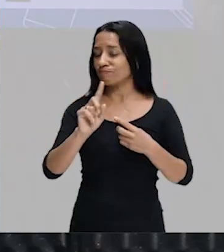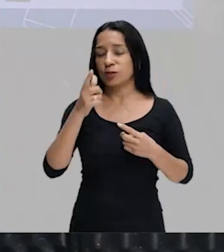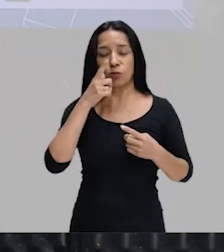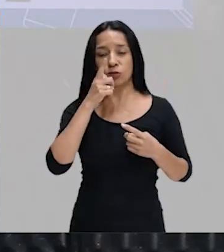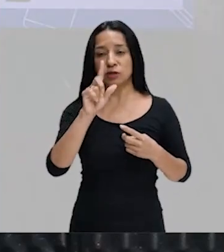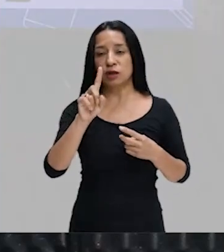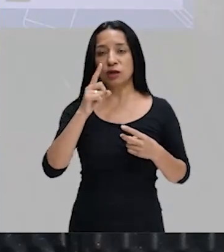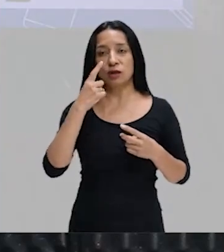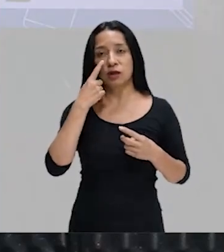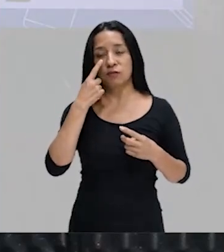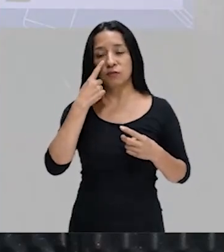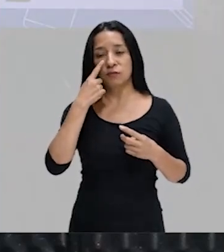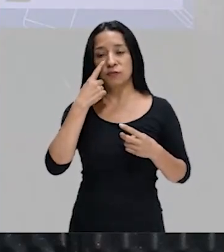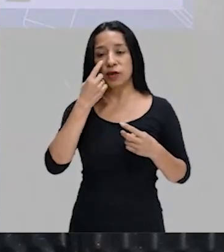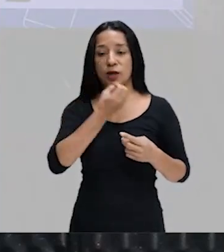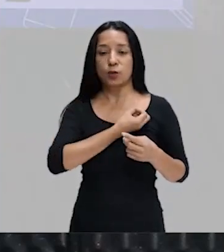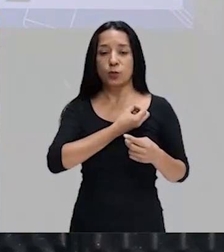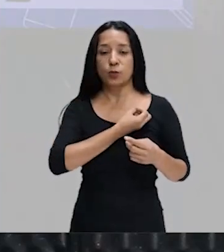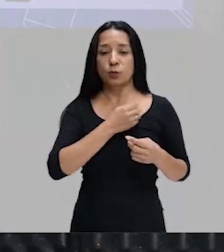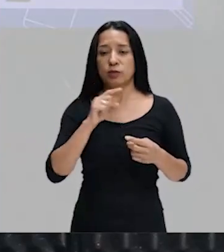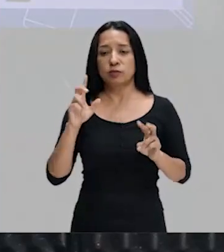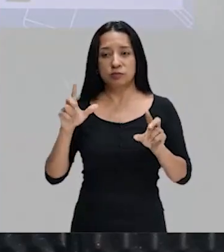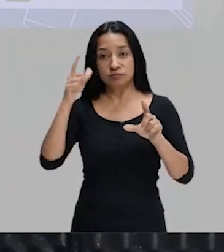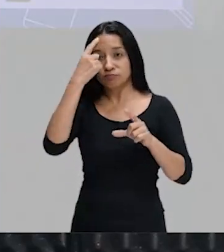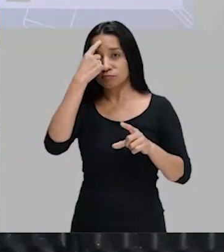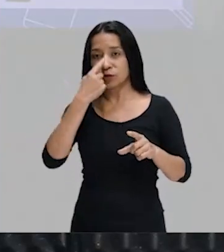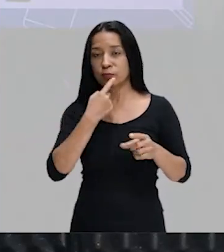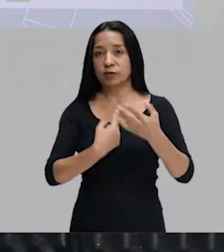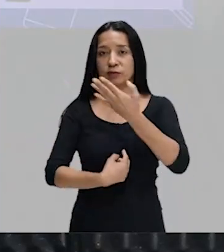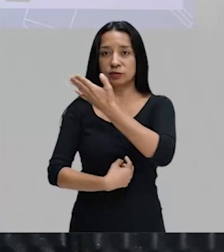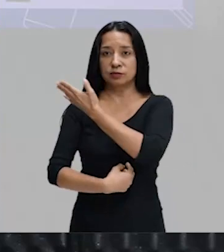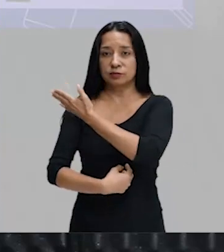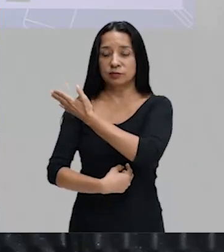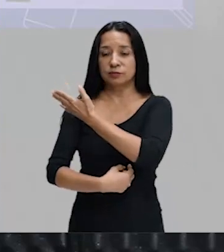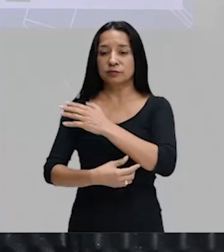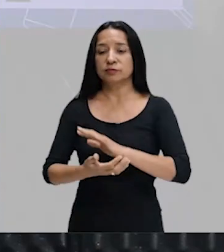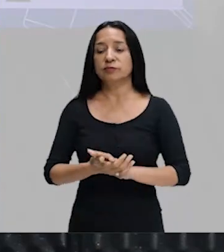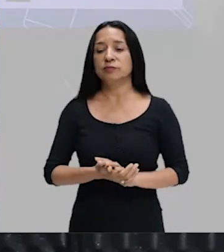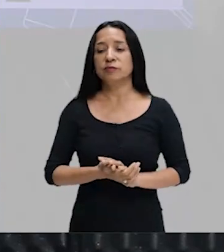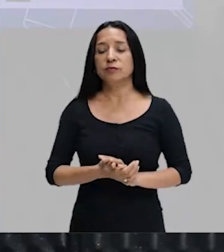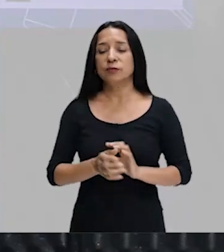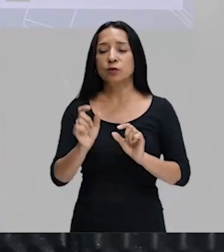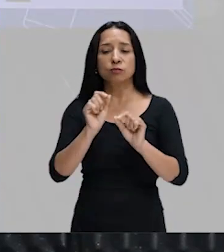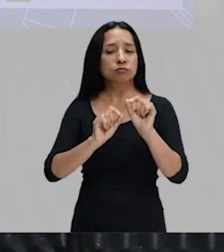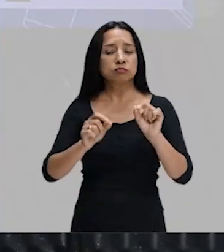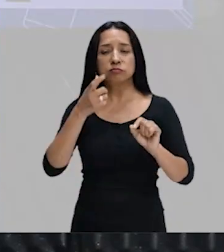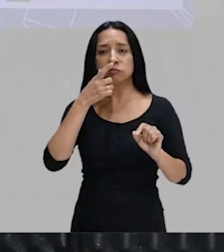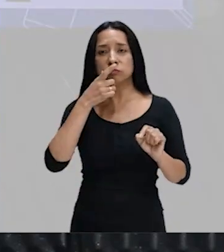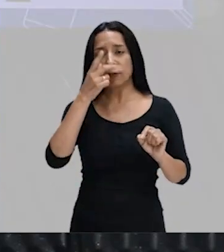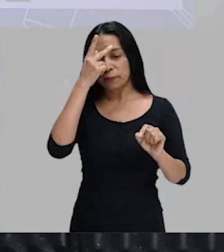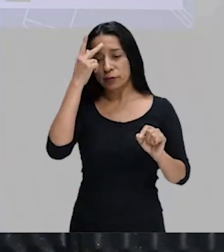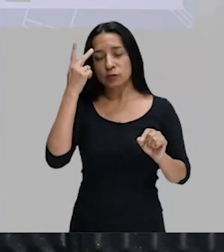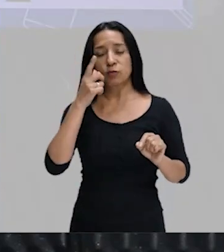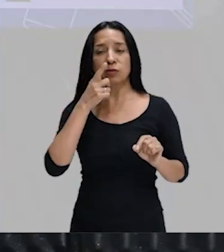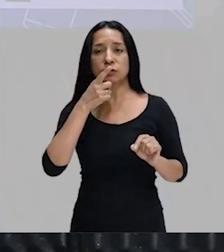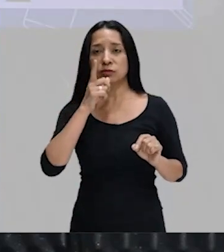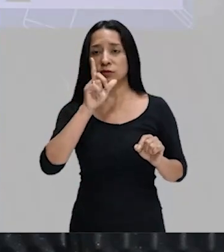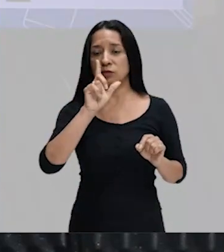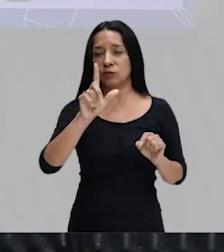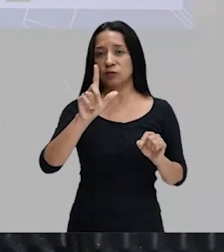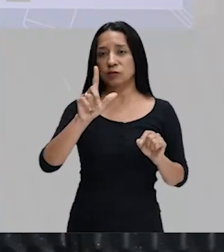O daltonismo é uma condição genética onde o indivíduo, principalmente, ele não vai conseguir distinguir a cor verde da cor